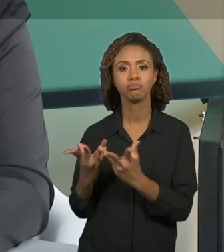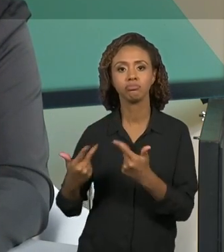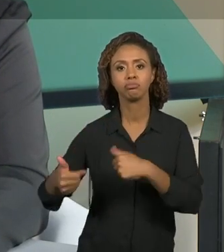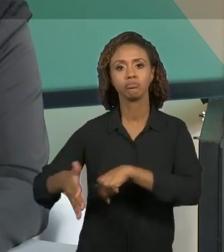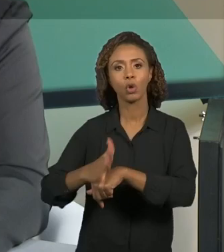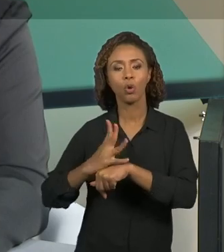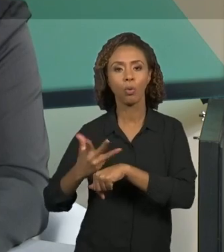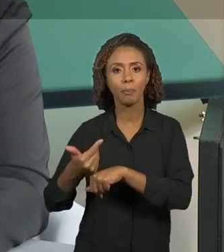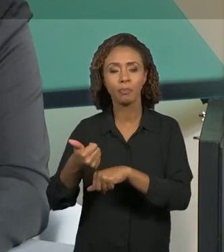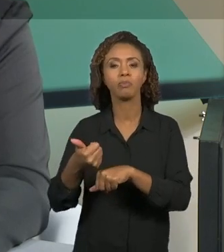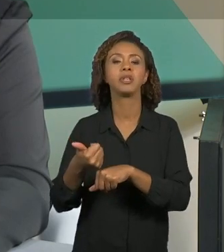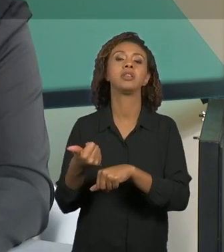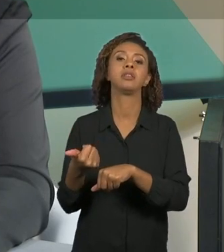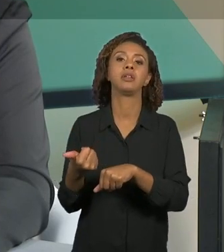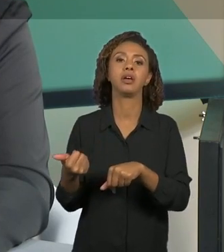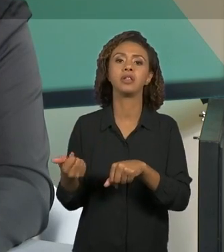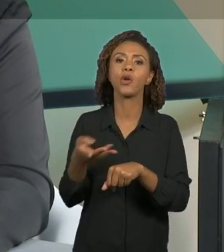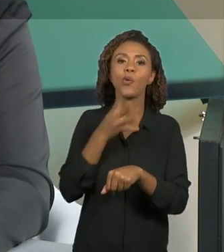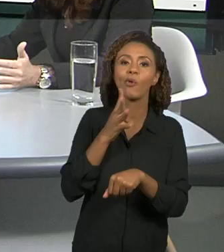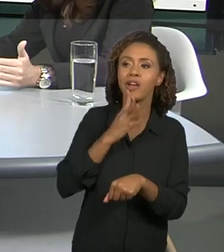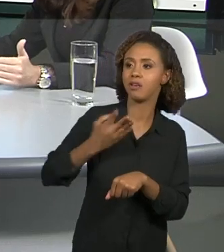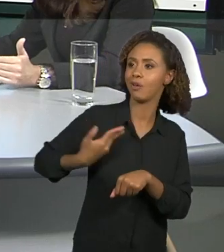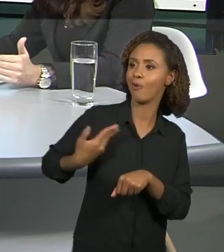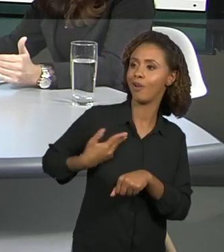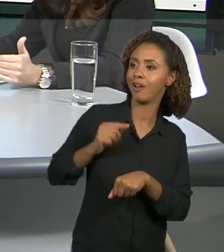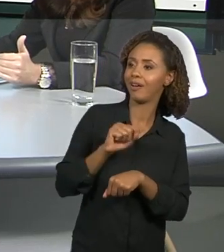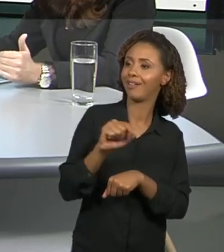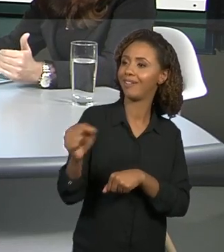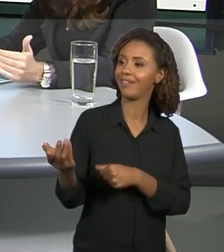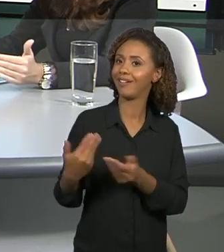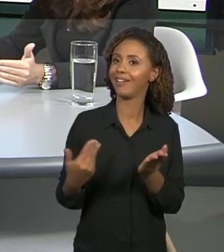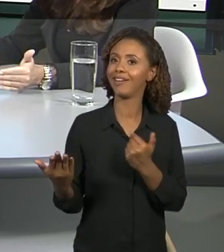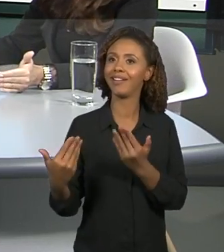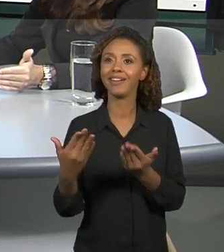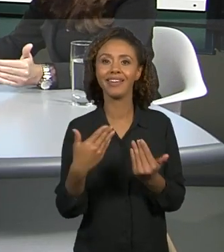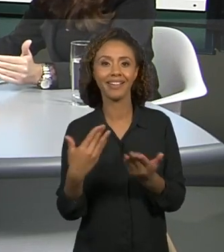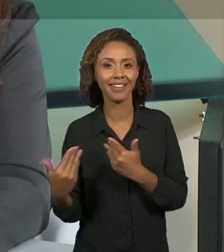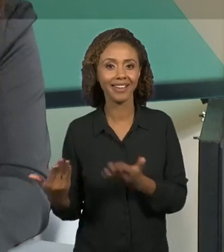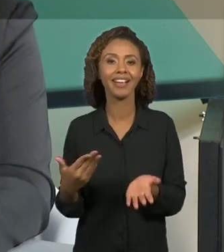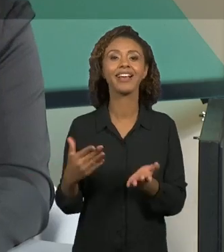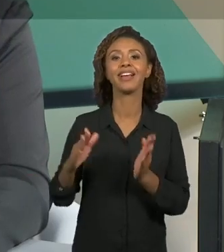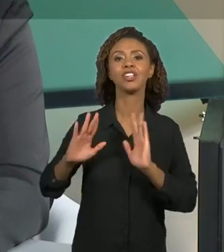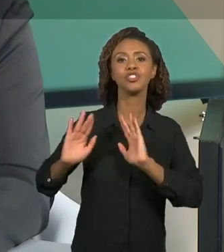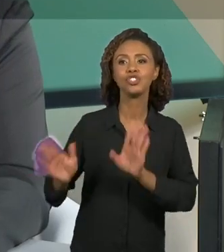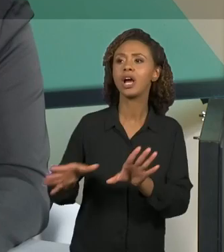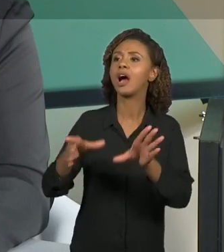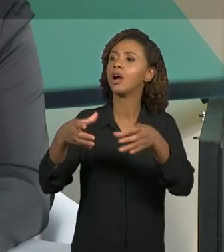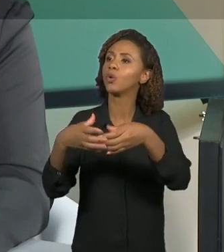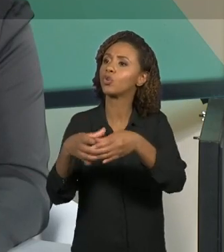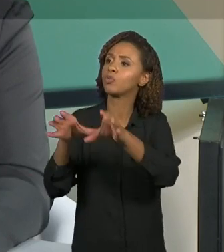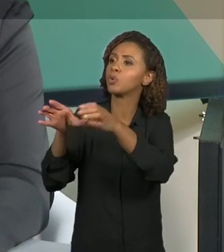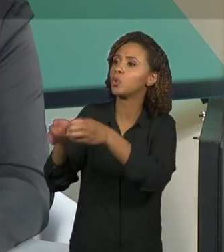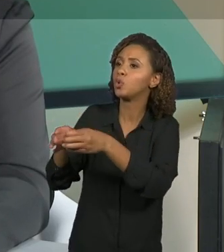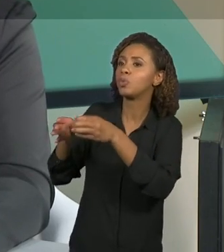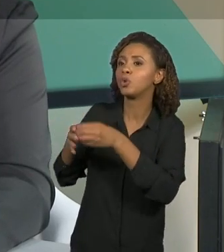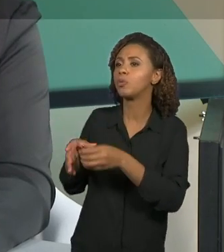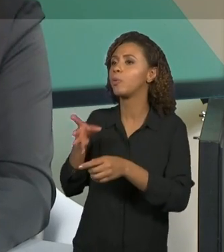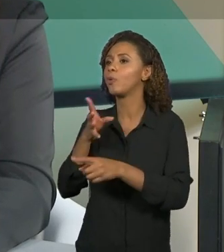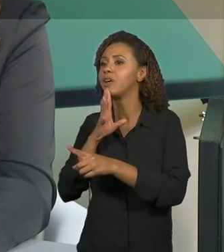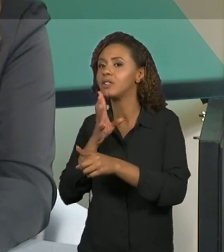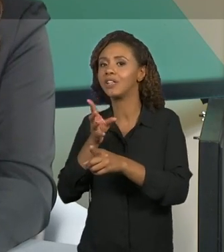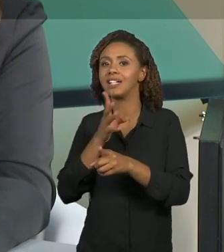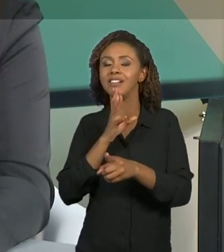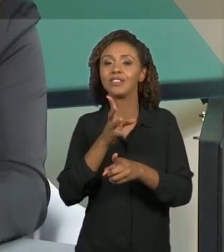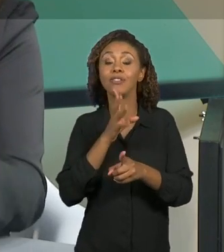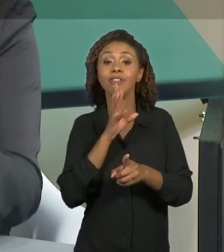teve a possibilidade de conhecer melhor os seus colegas né então assim você já passou por algum grupo outro e até o